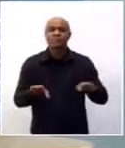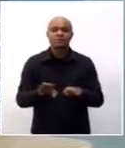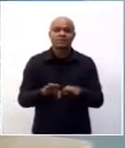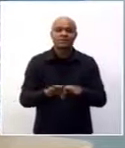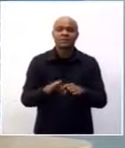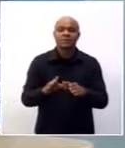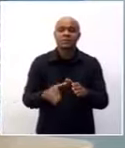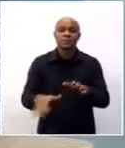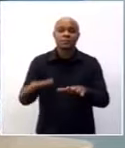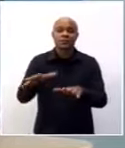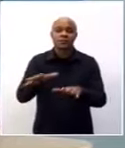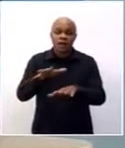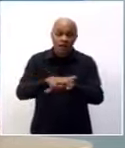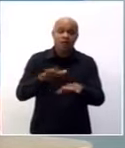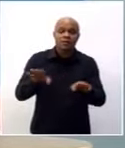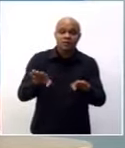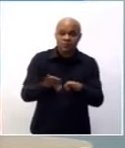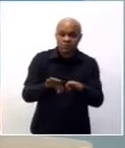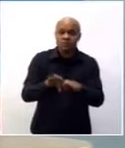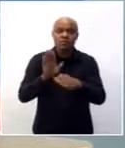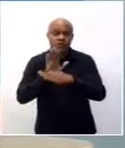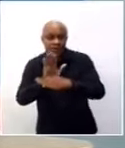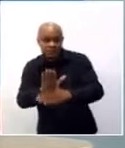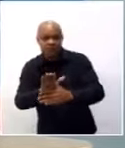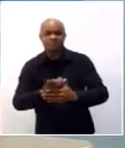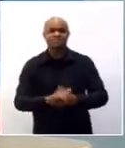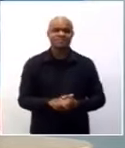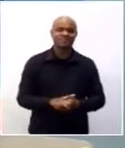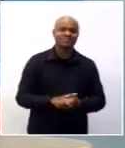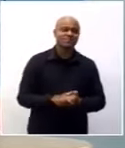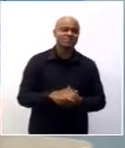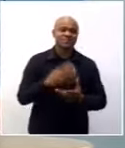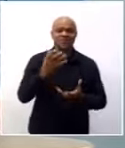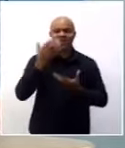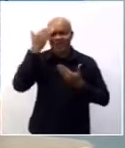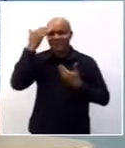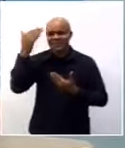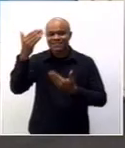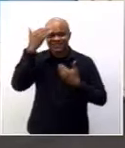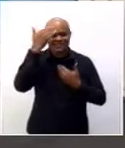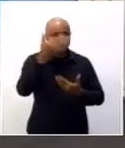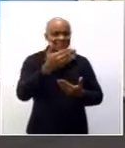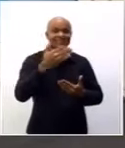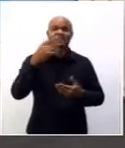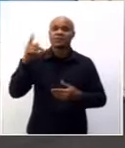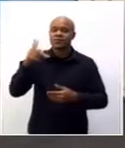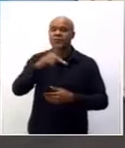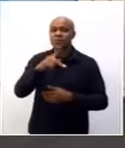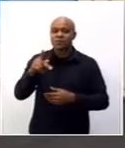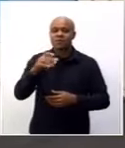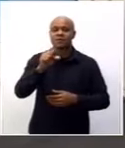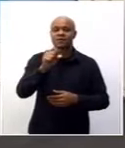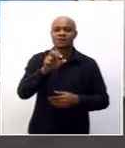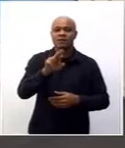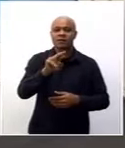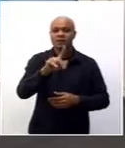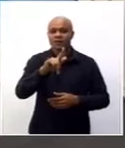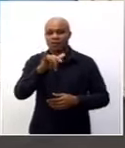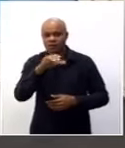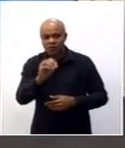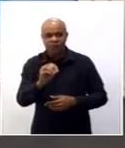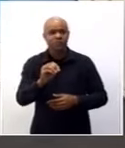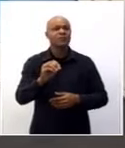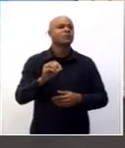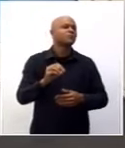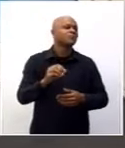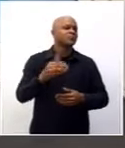ciclos econômicos, certo? Eu gostaria de agradecer a presença de todos, a presença do professor muito Sérgio. Obrigado. A gente agradece também a